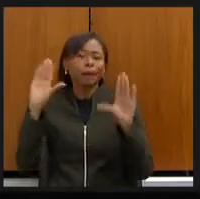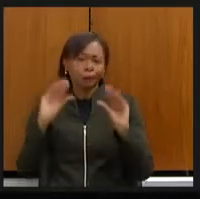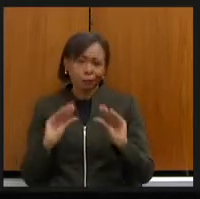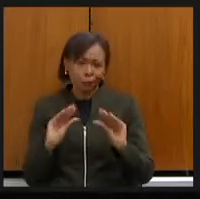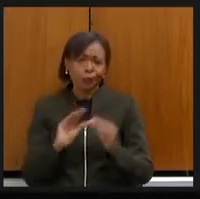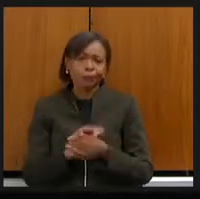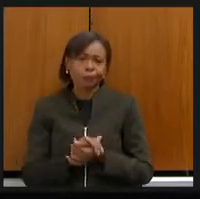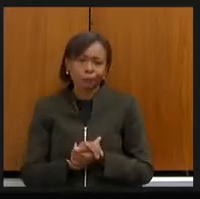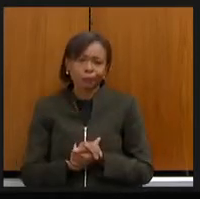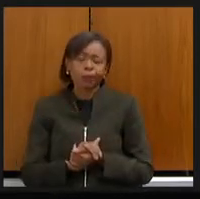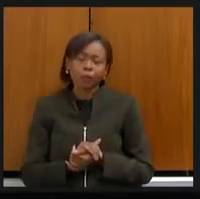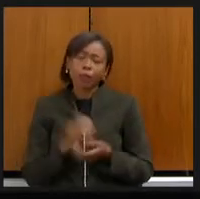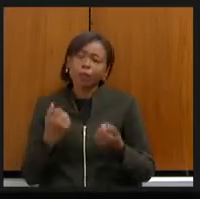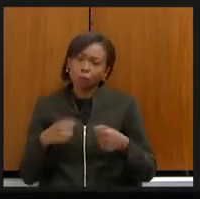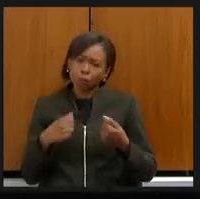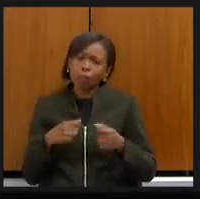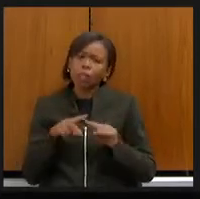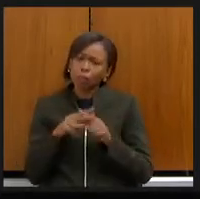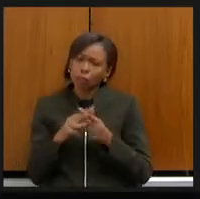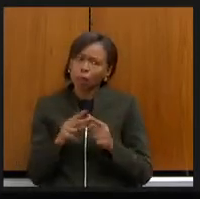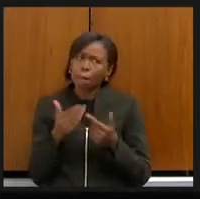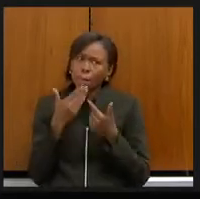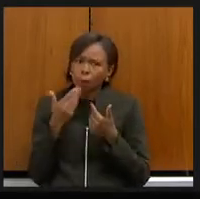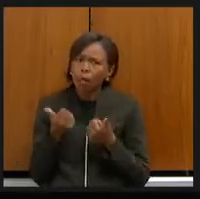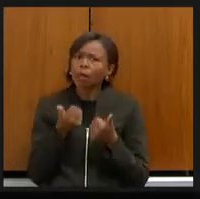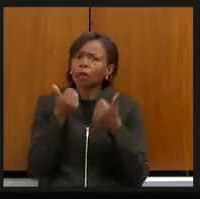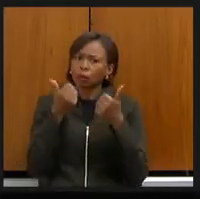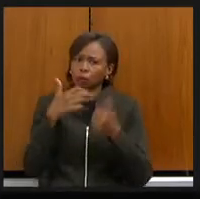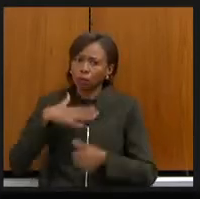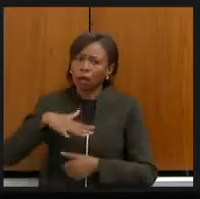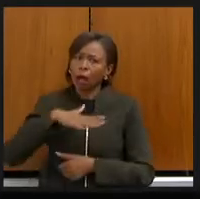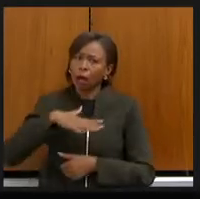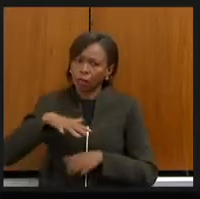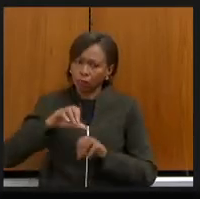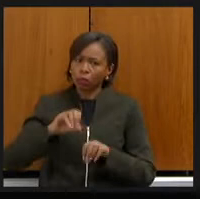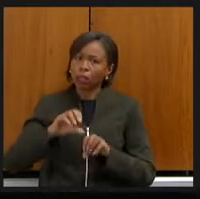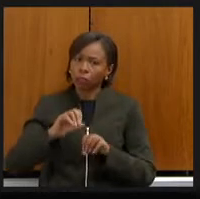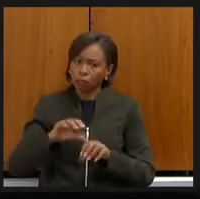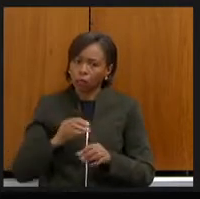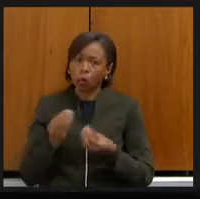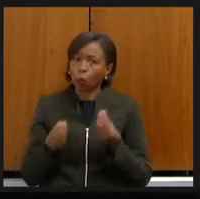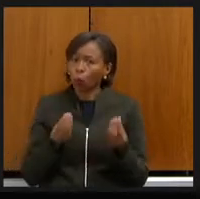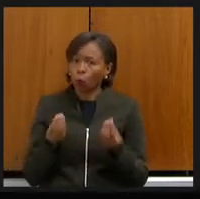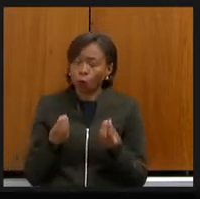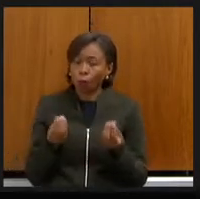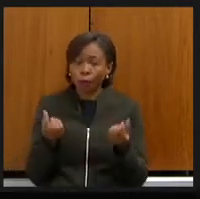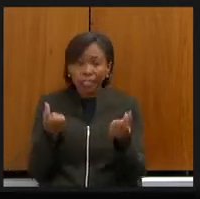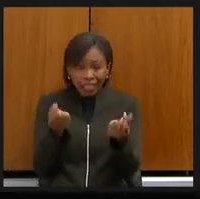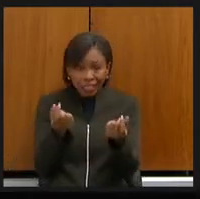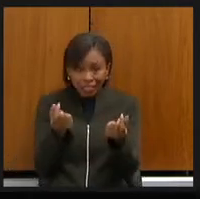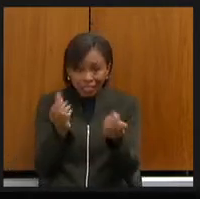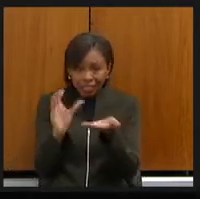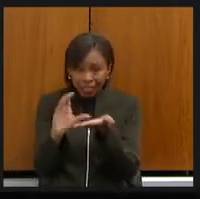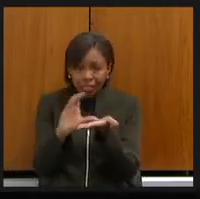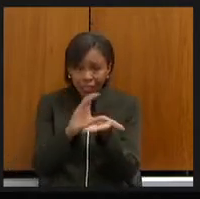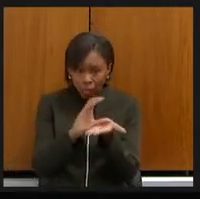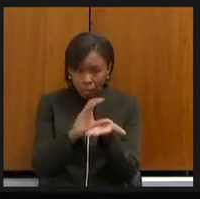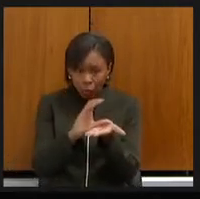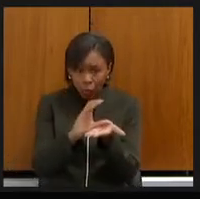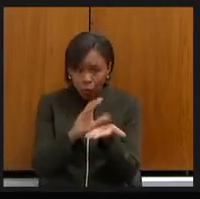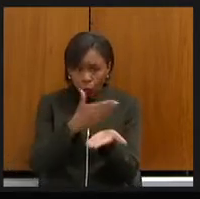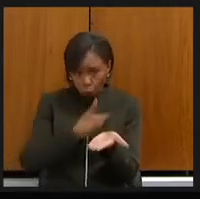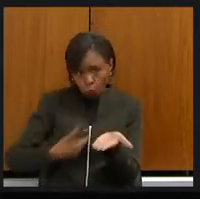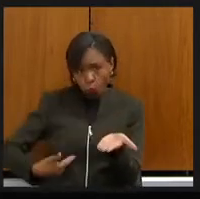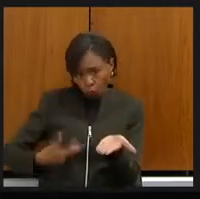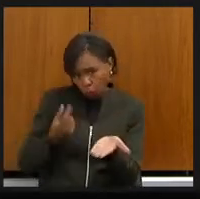o que eu acho que precisa melhorar a educação né com a utilização do dinheiro público e